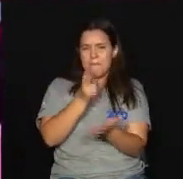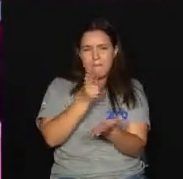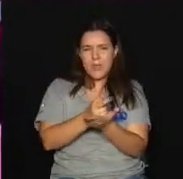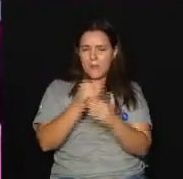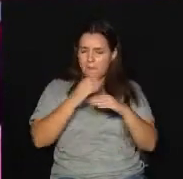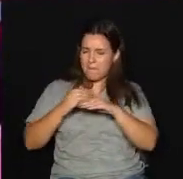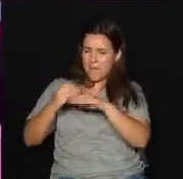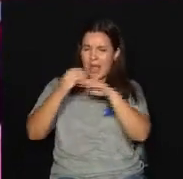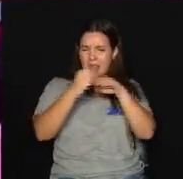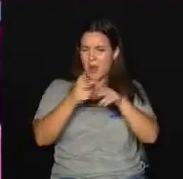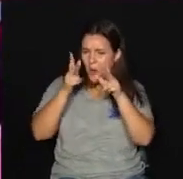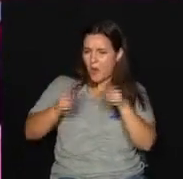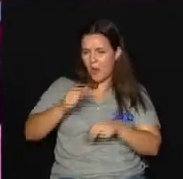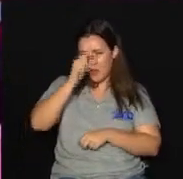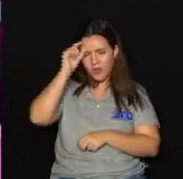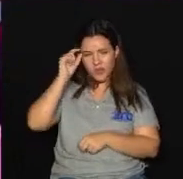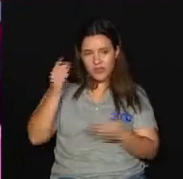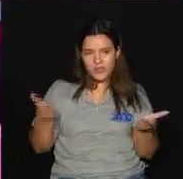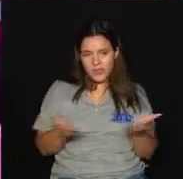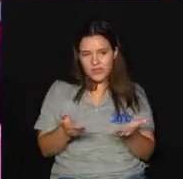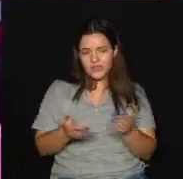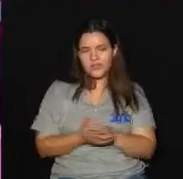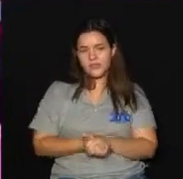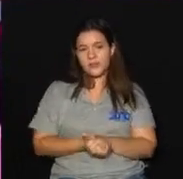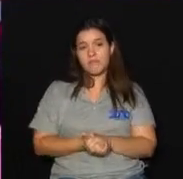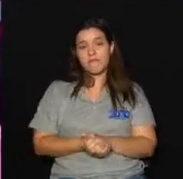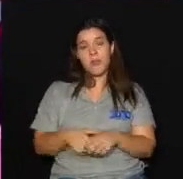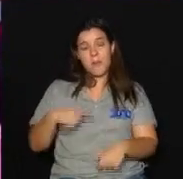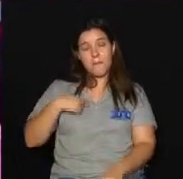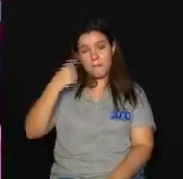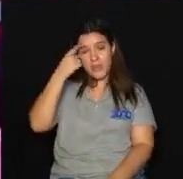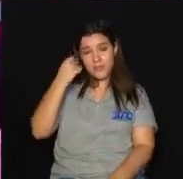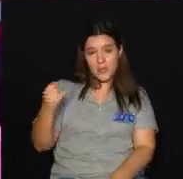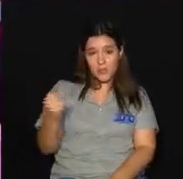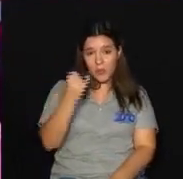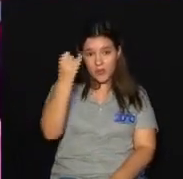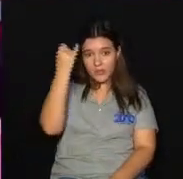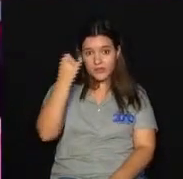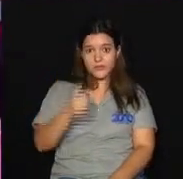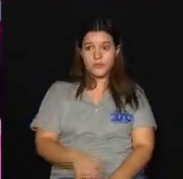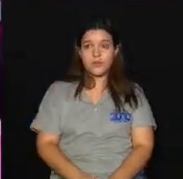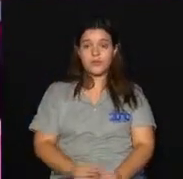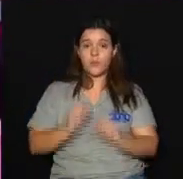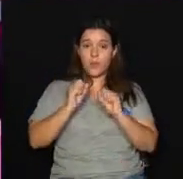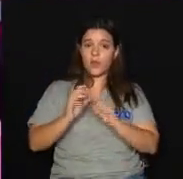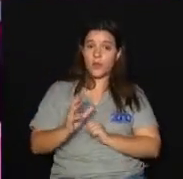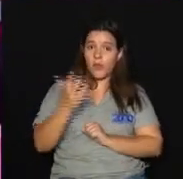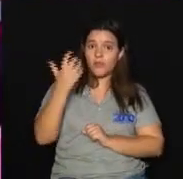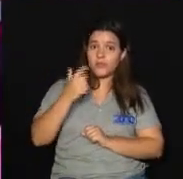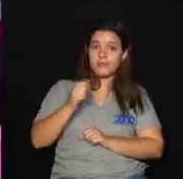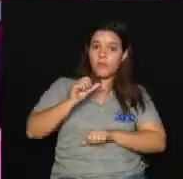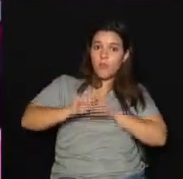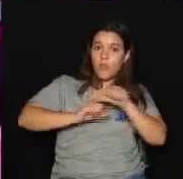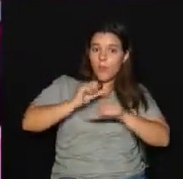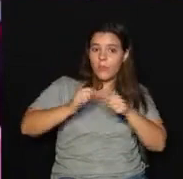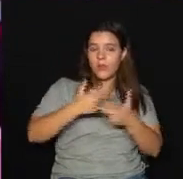padrão. O que é importante, talvez possa ocorrer algum tipo de